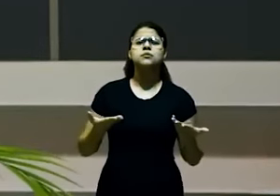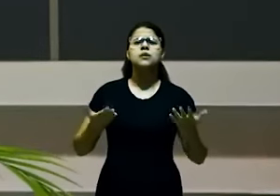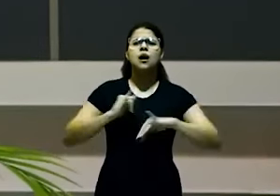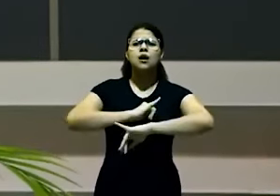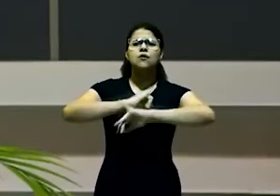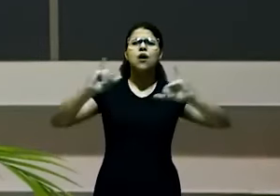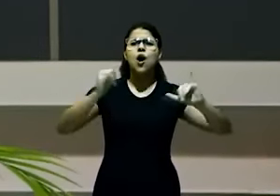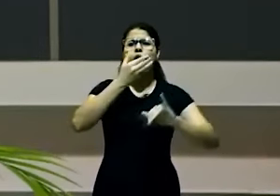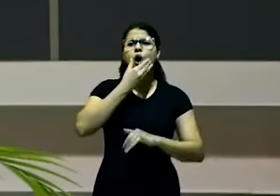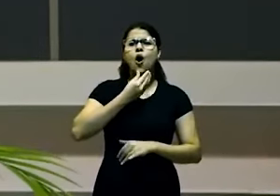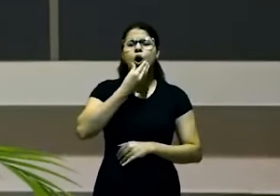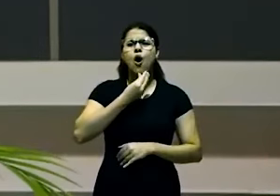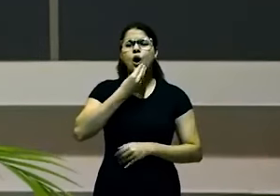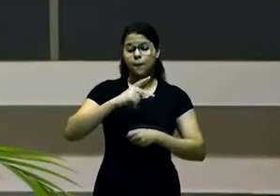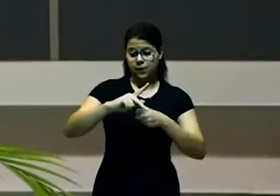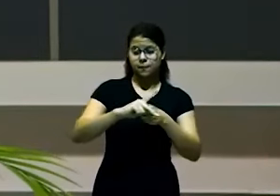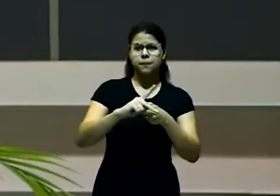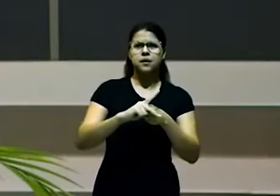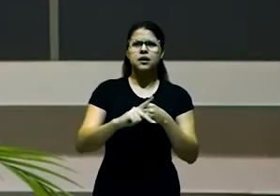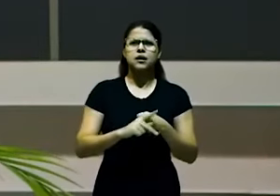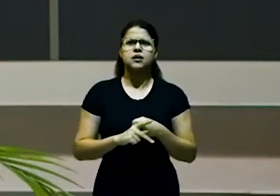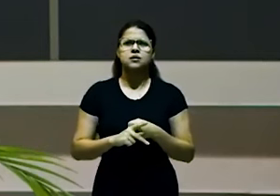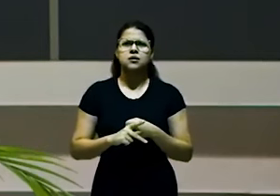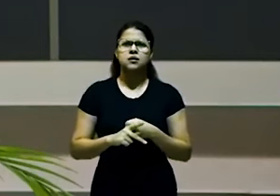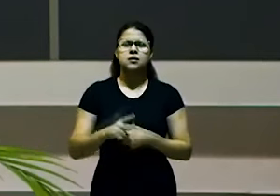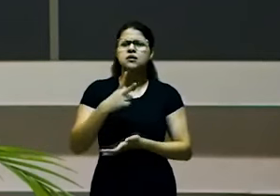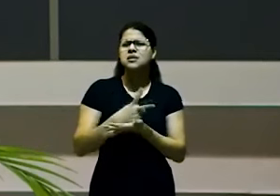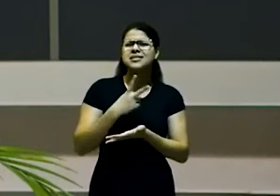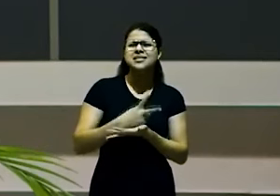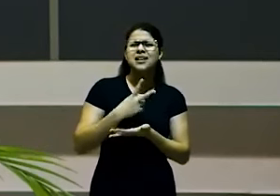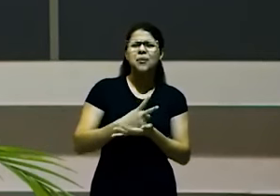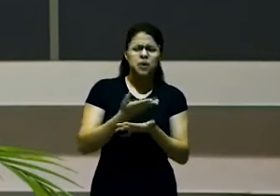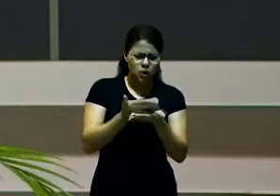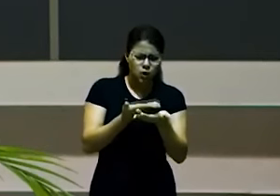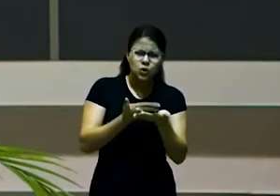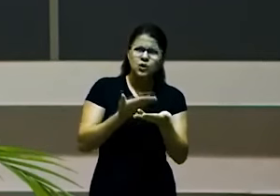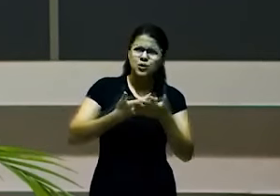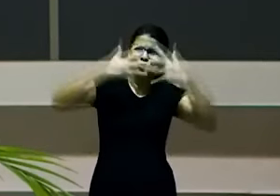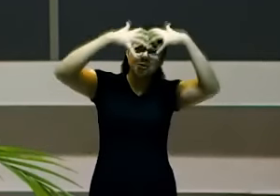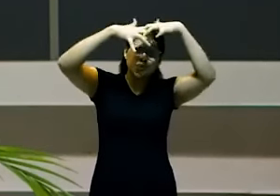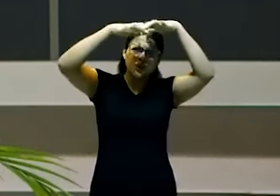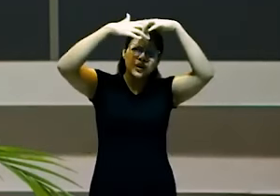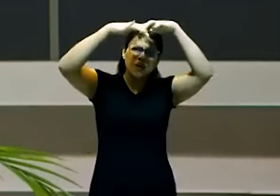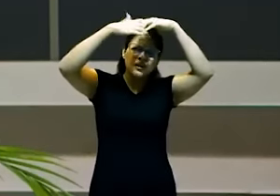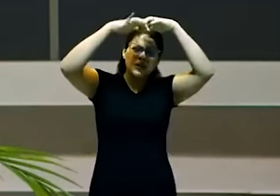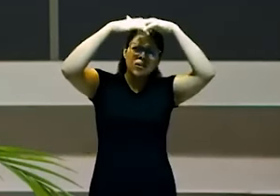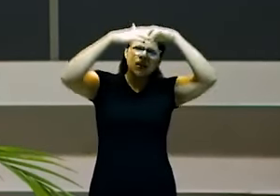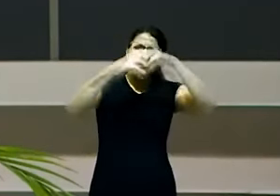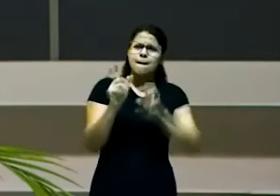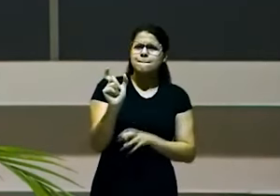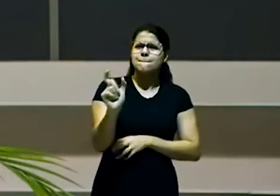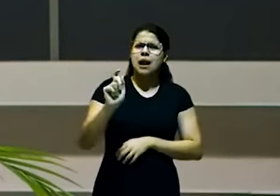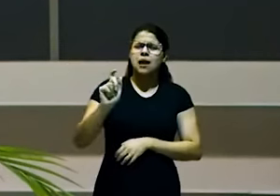Pedro porque todas as vezes que eu paro para pensar estudar meditar na palavra de Pedro